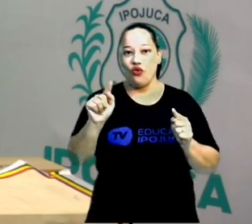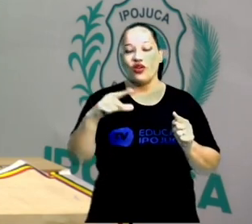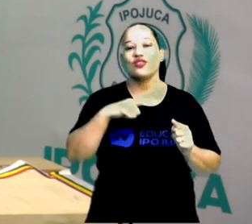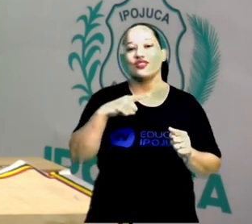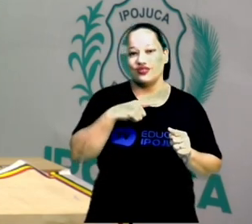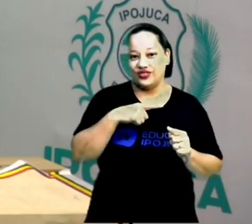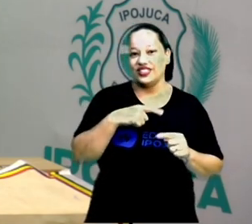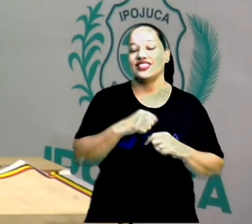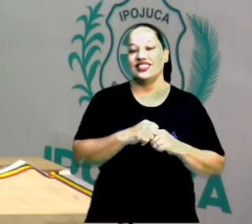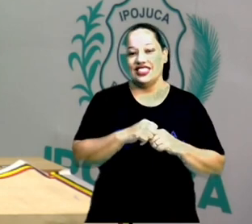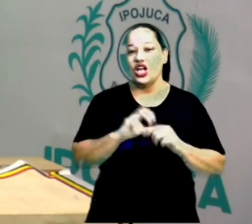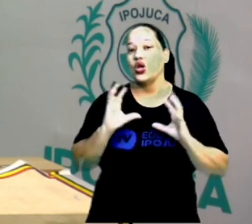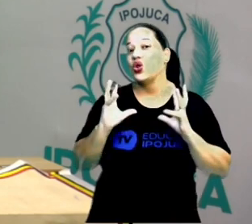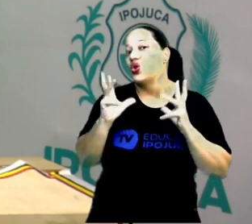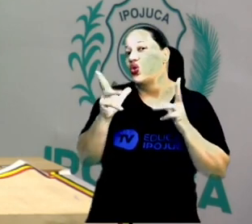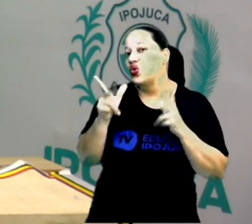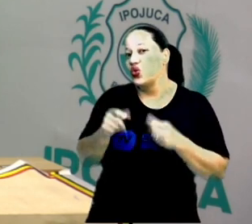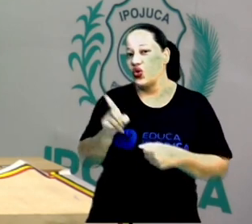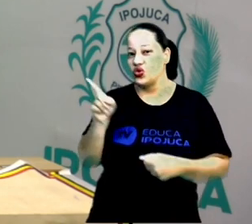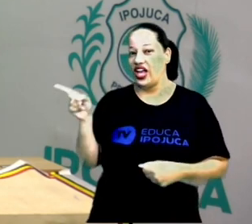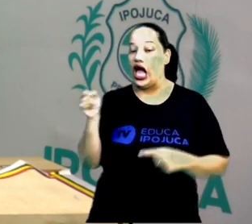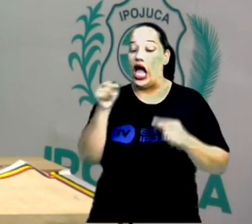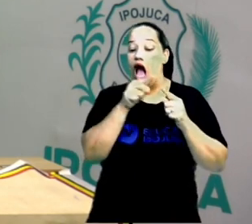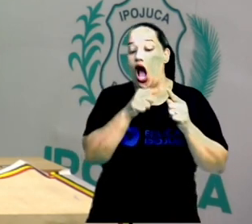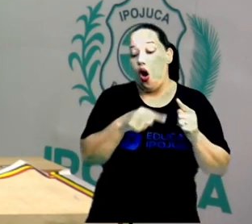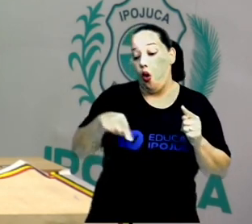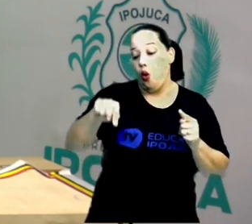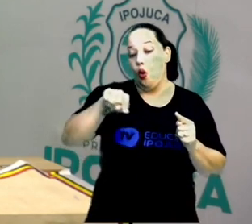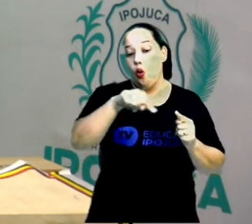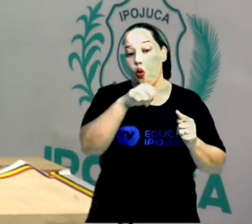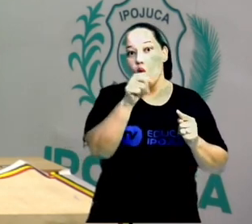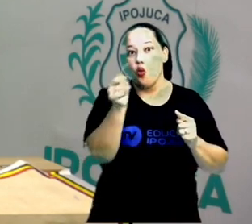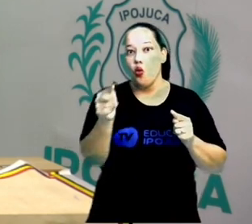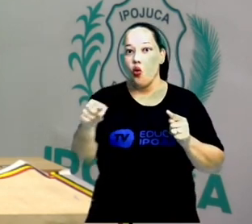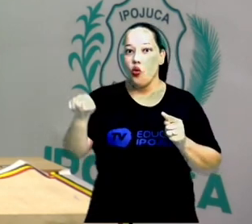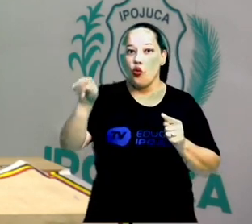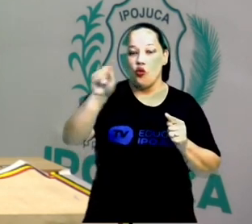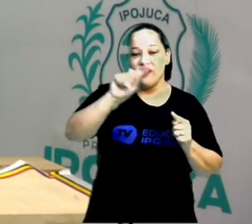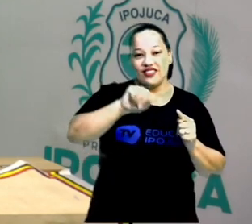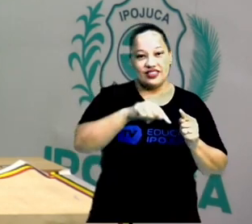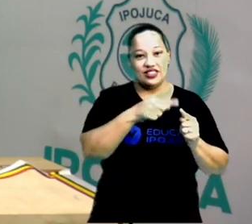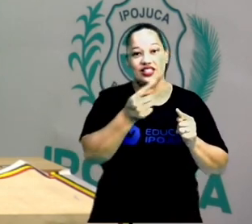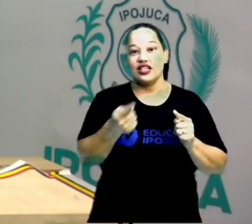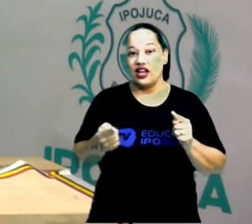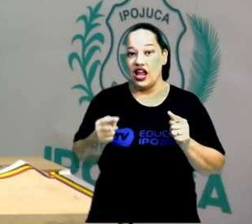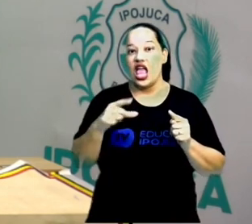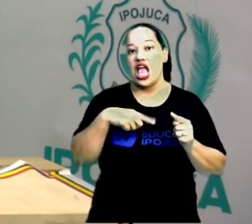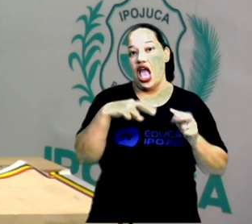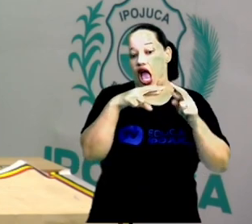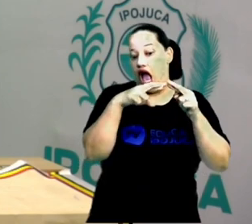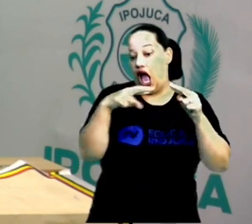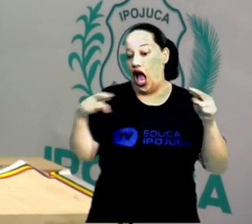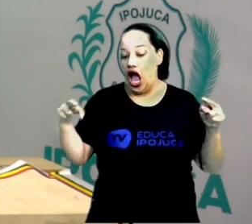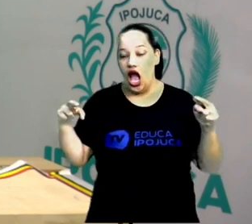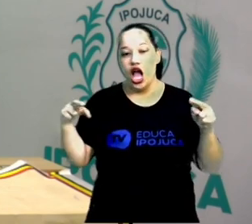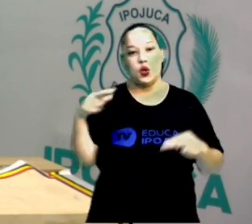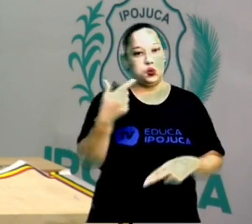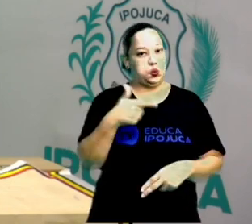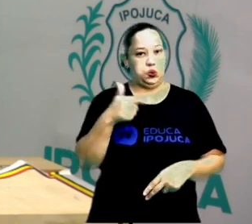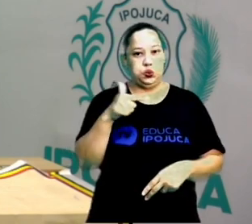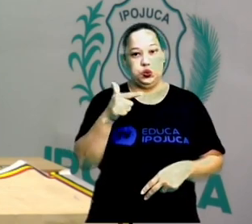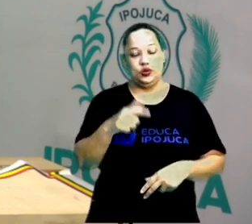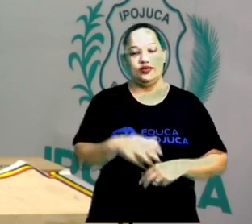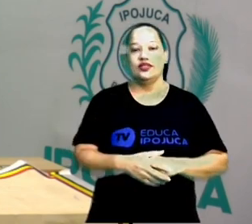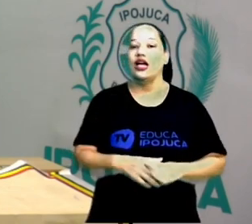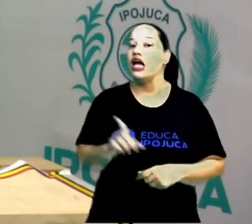curvas. Todos eles só têm curvas, eles não têm retas.